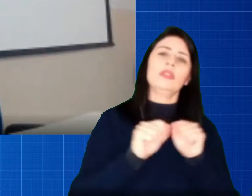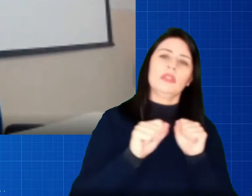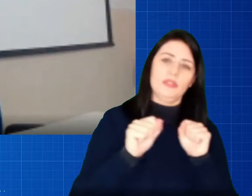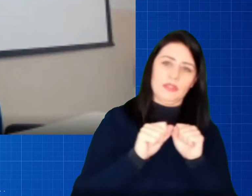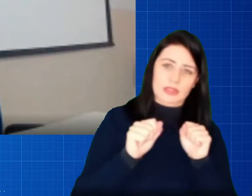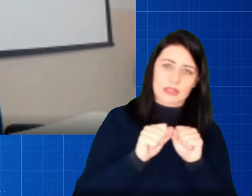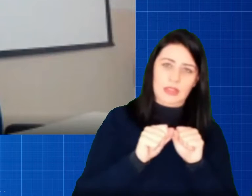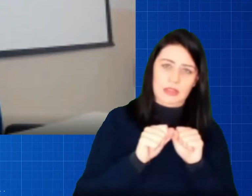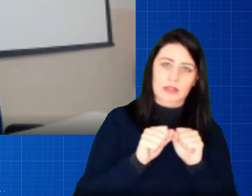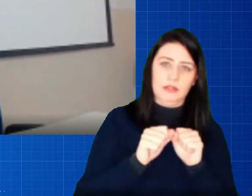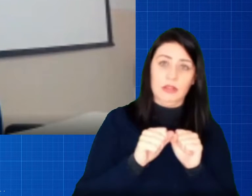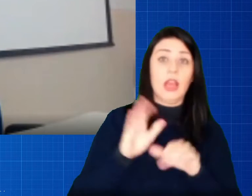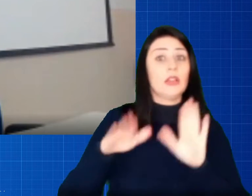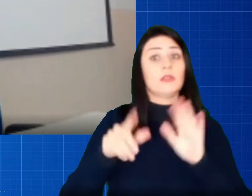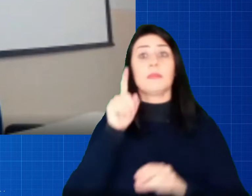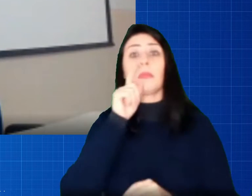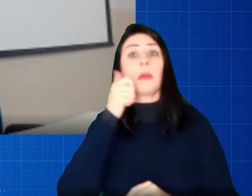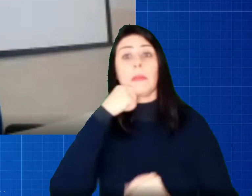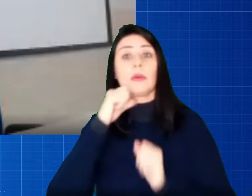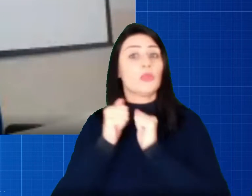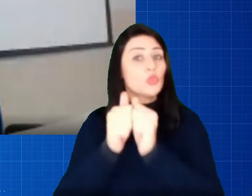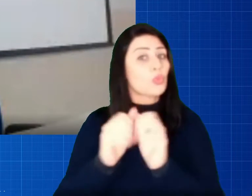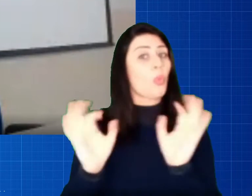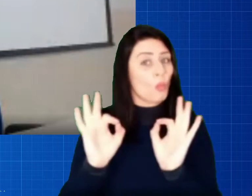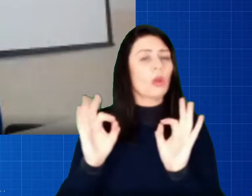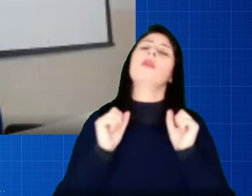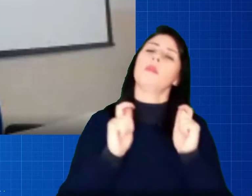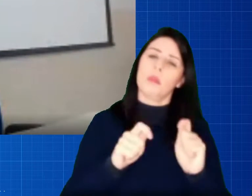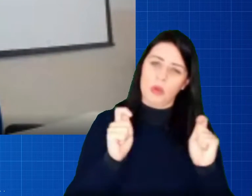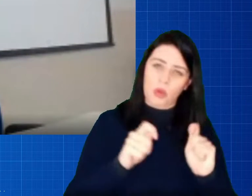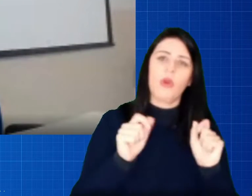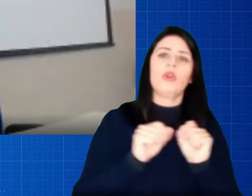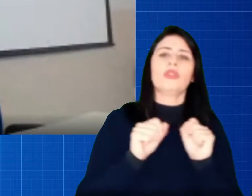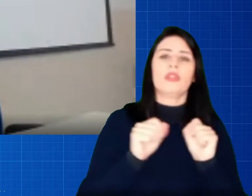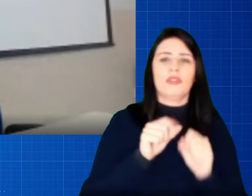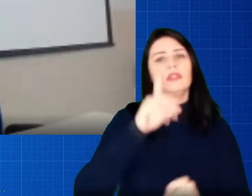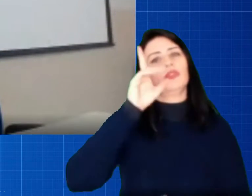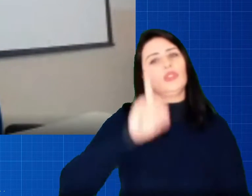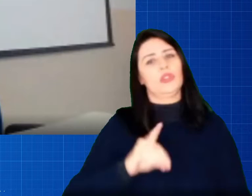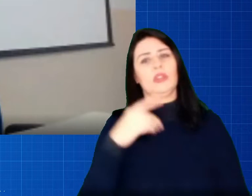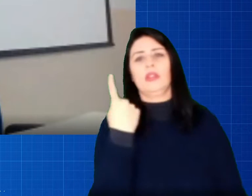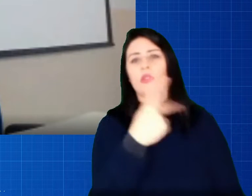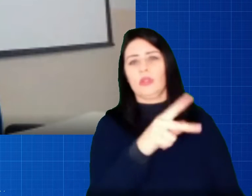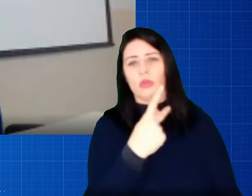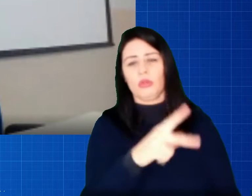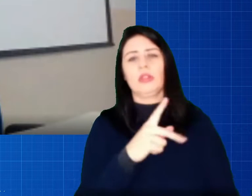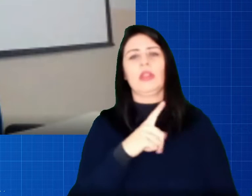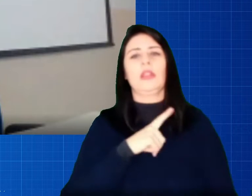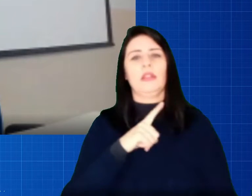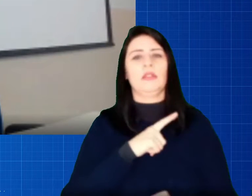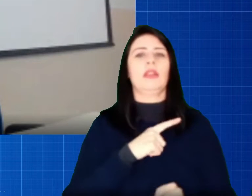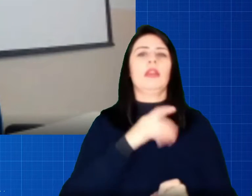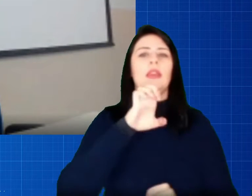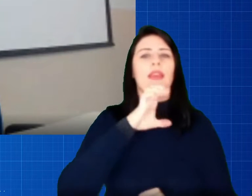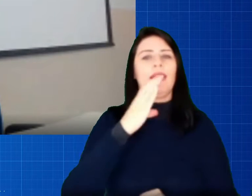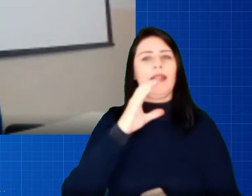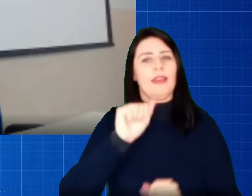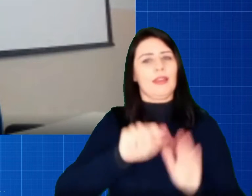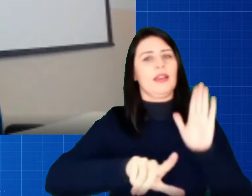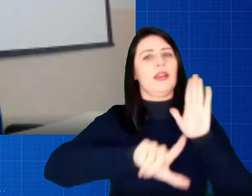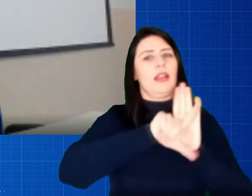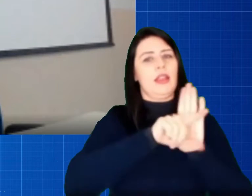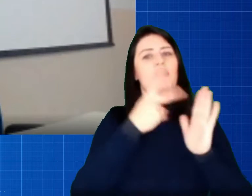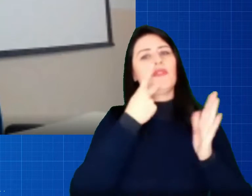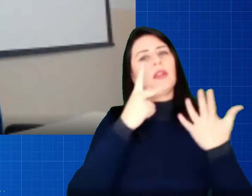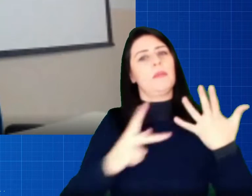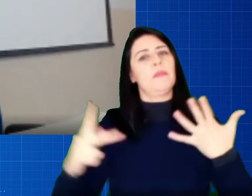mesmo desacompanhado, ele pode fazer. Tá? É um direito dele, frente ao ECA, ter diagnóstico